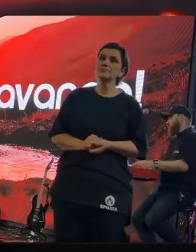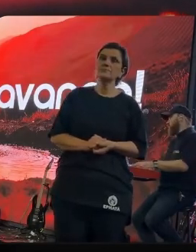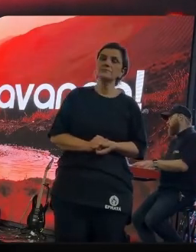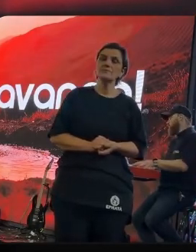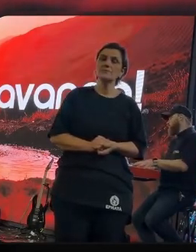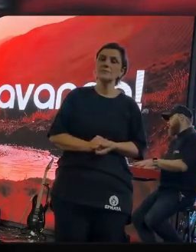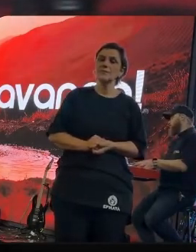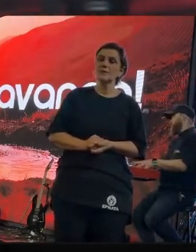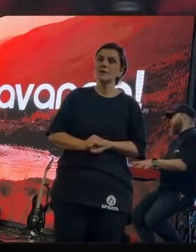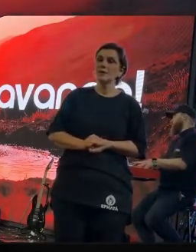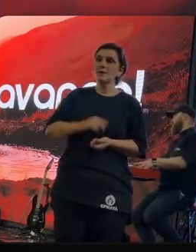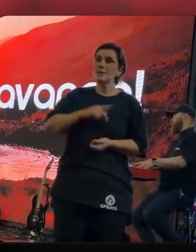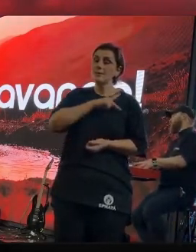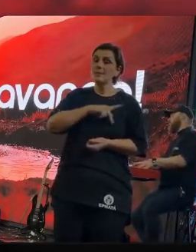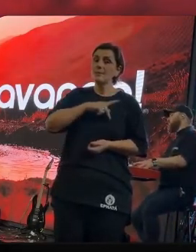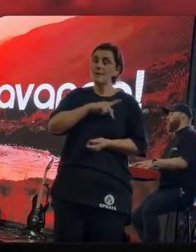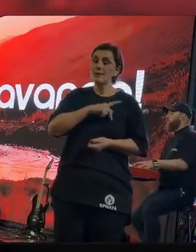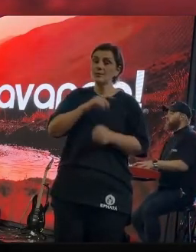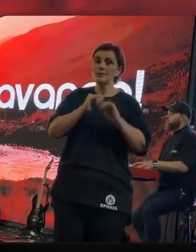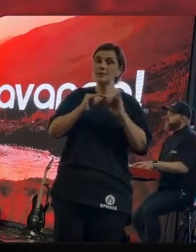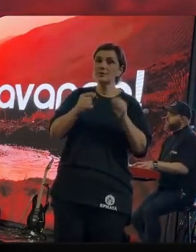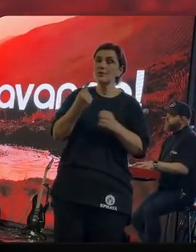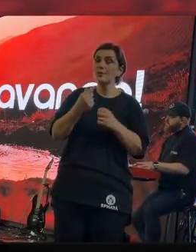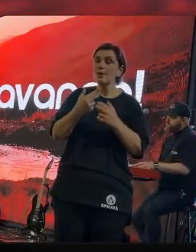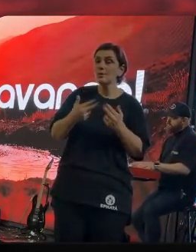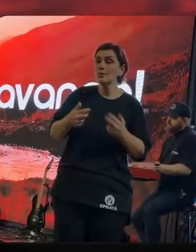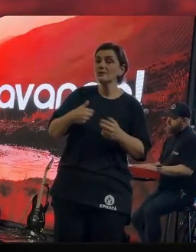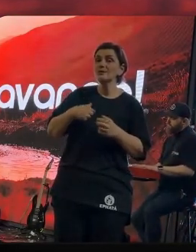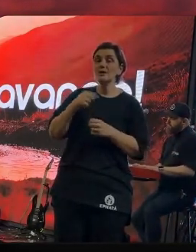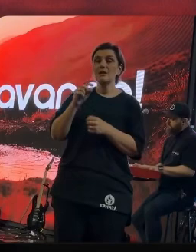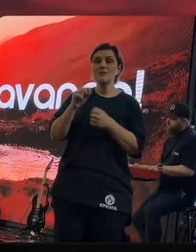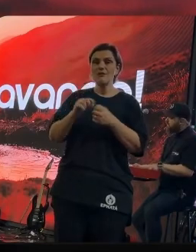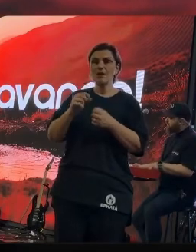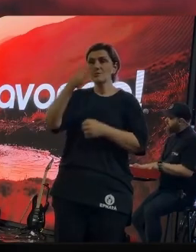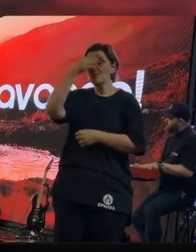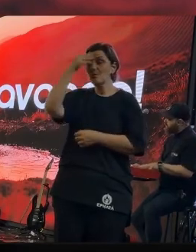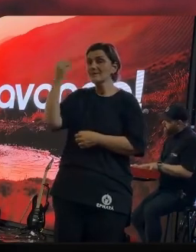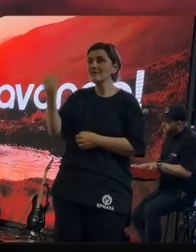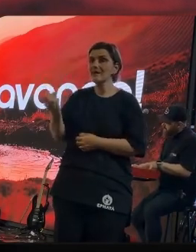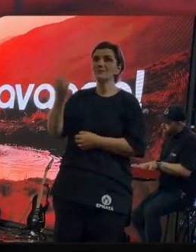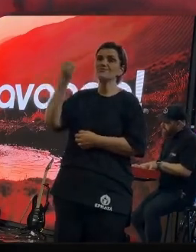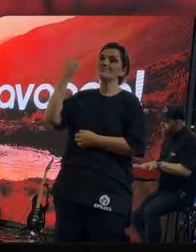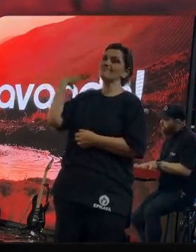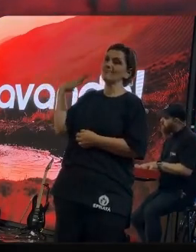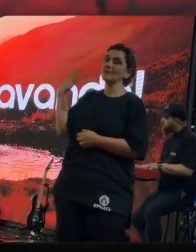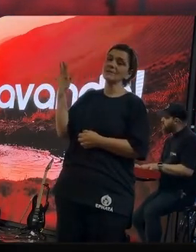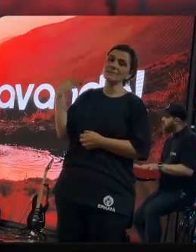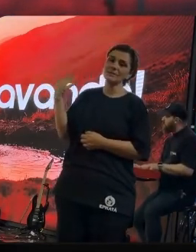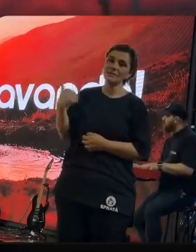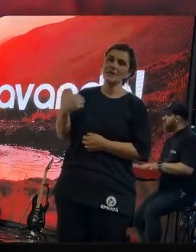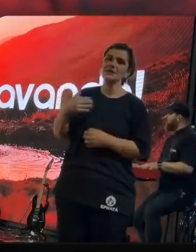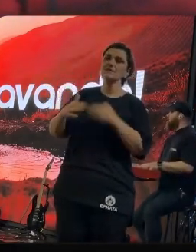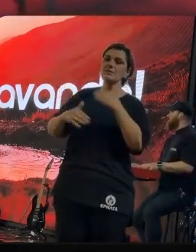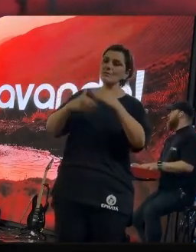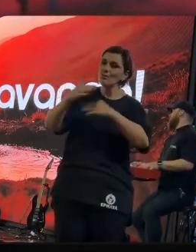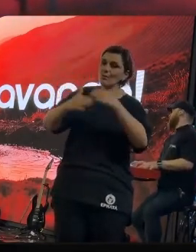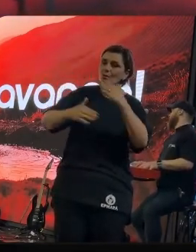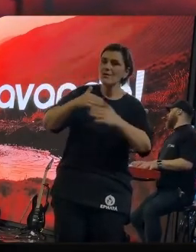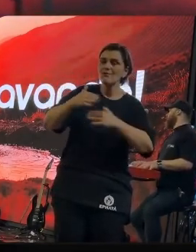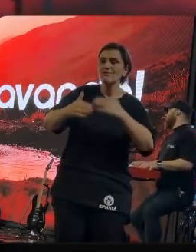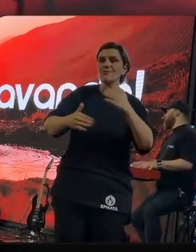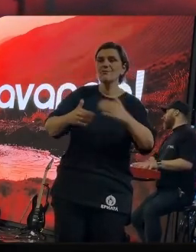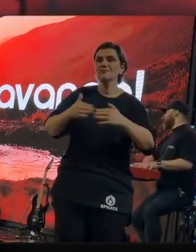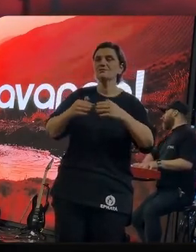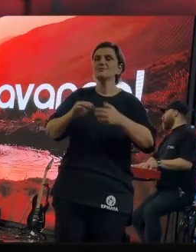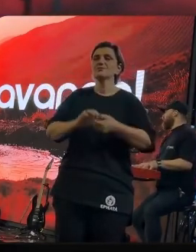O apóstolo Paulo vai dizer: uma coisa eu faço, eu esqueço o que ficou para trás e eu avanço. Verbo